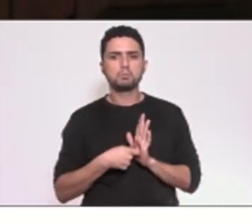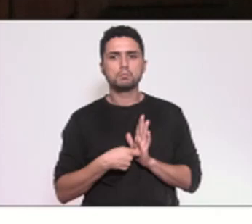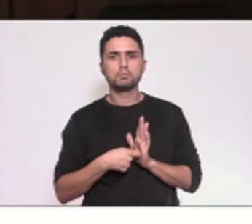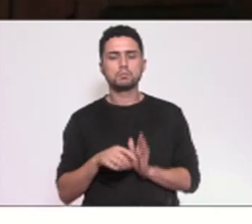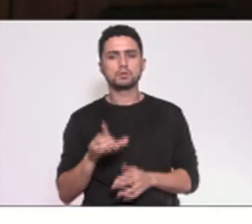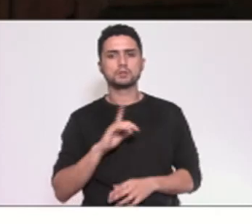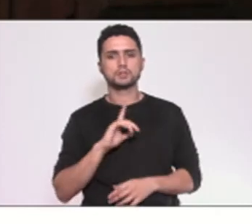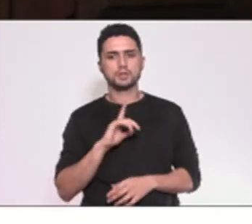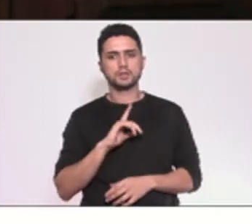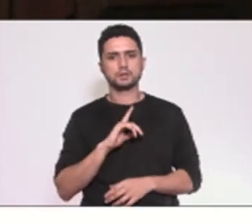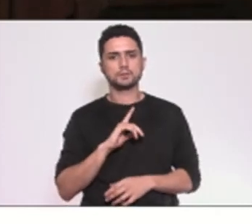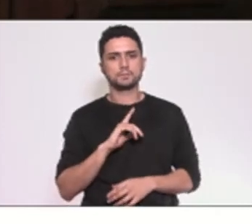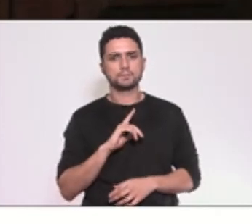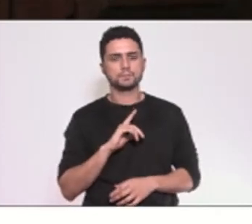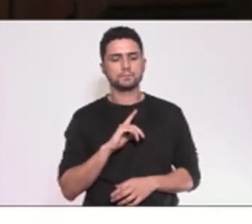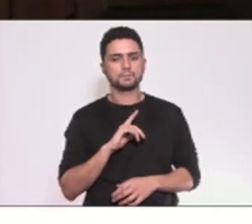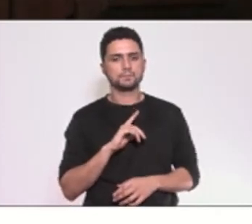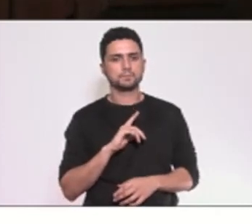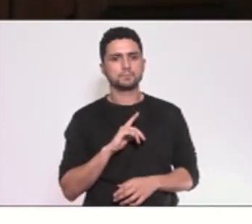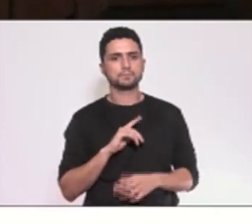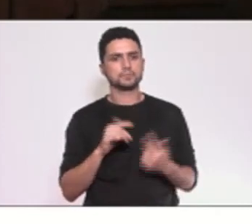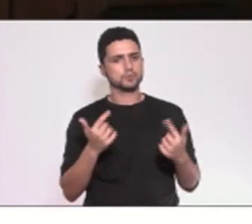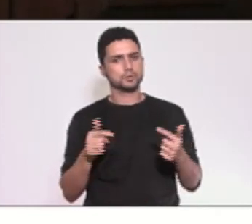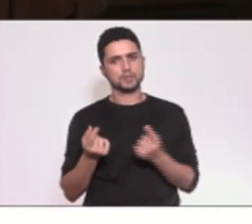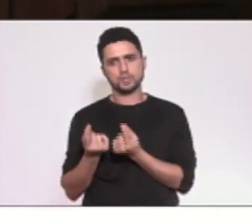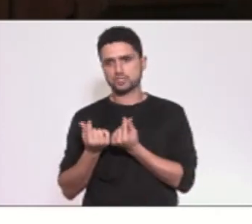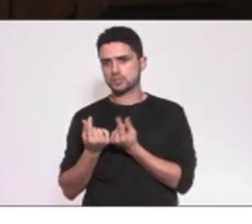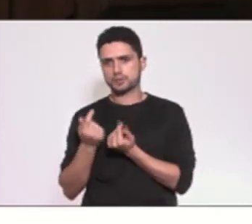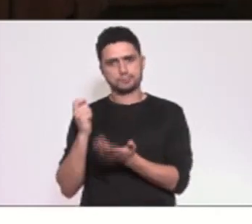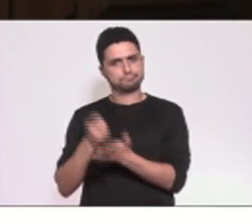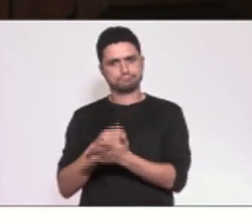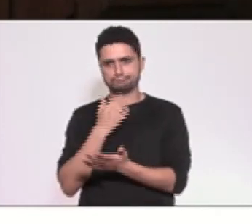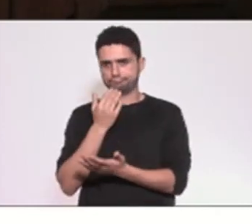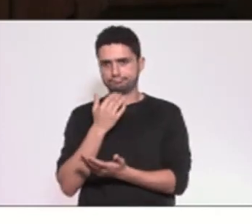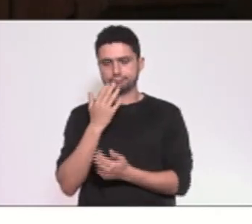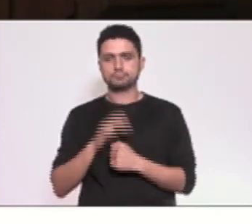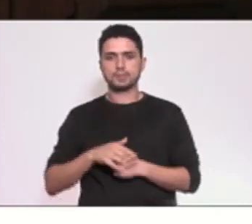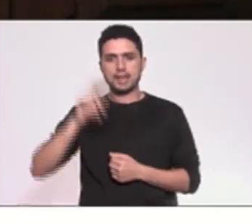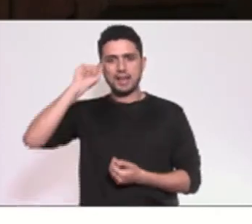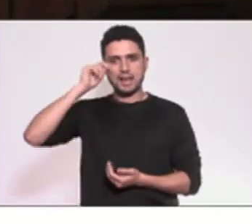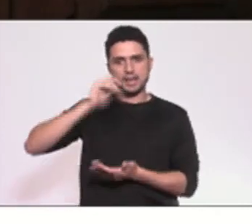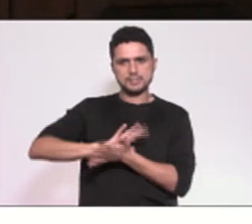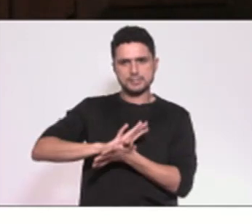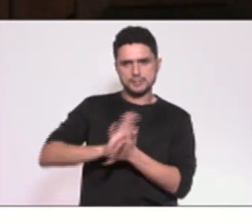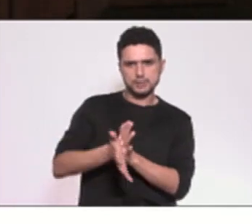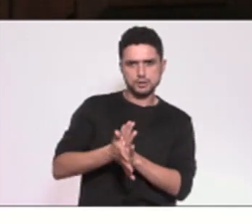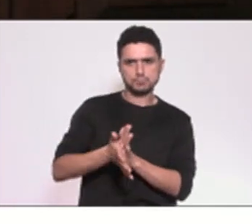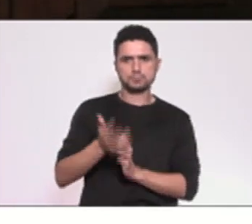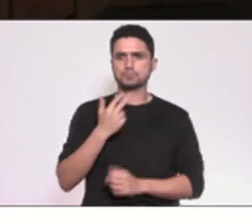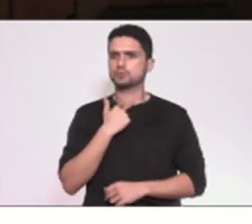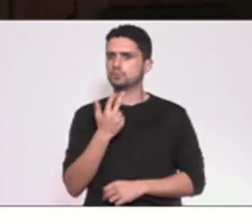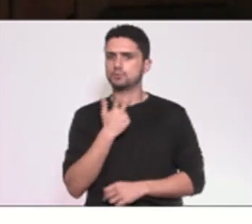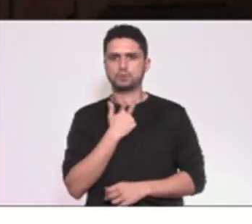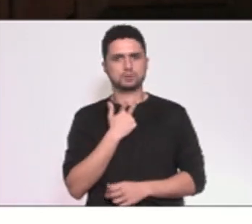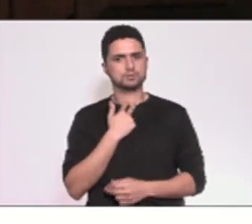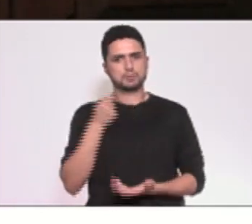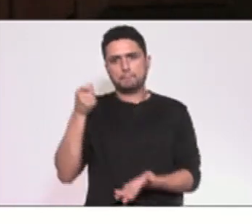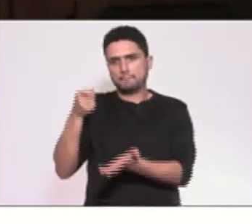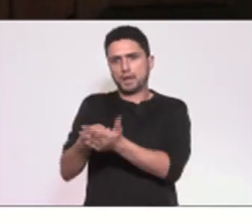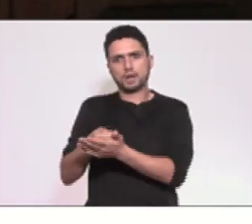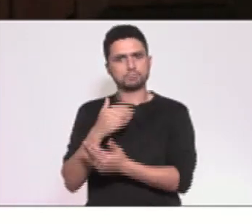que cabem, né, que não cabem fiança? A prática de racismo constitui crime inafiançável e